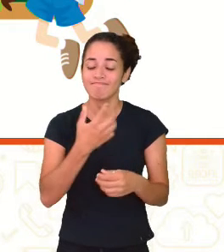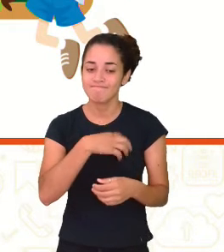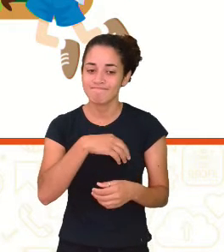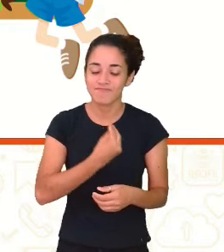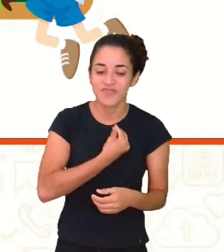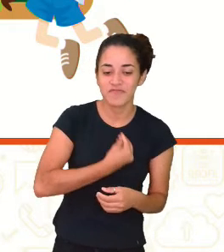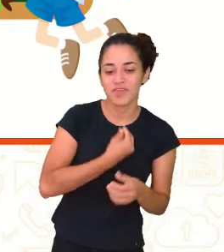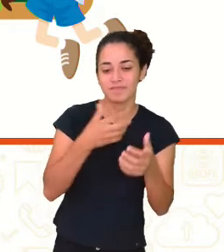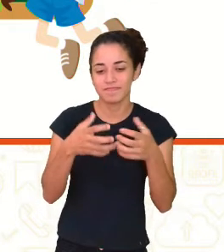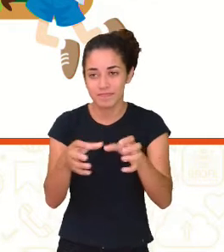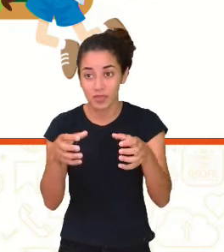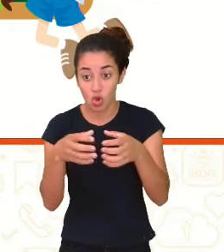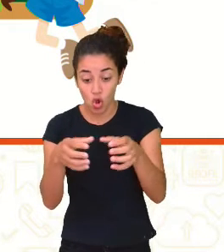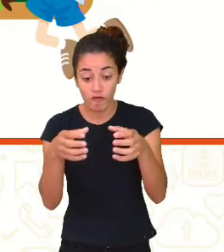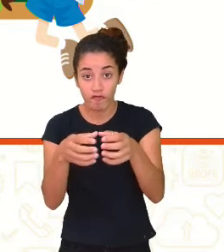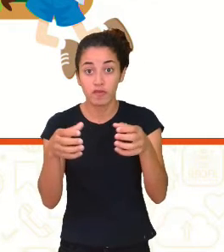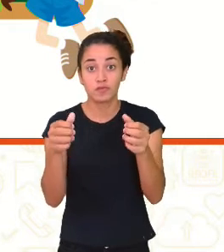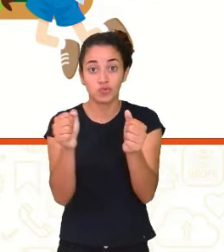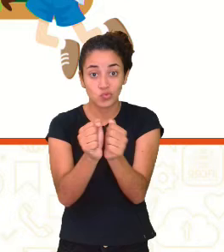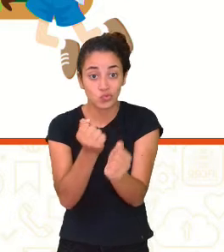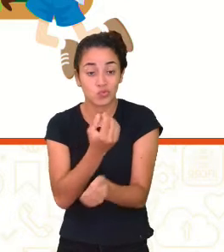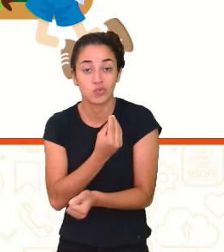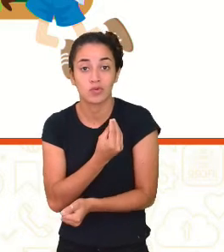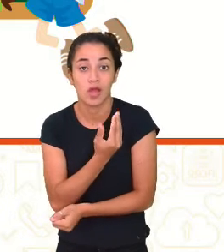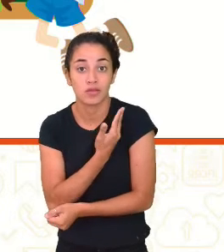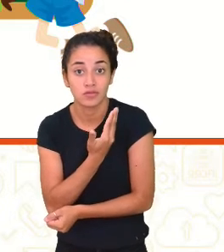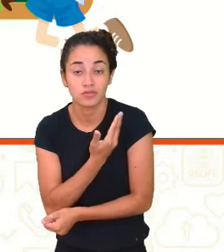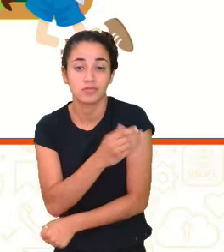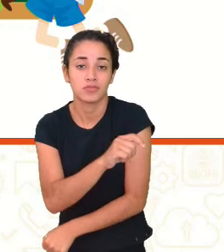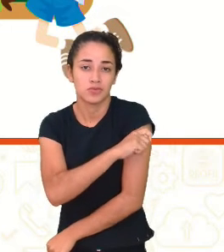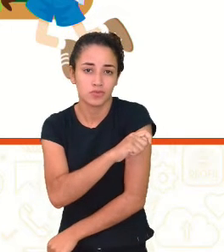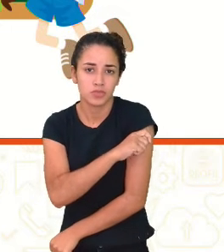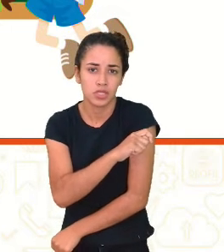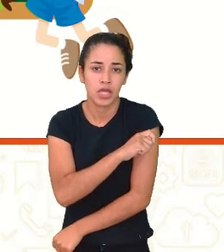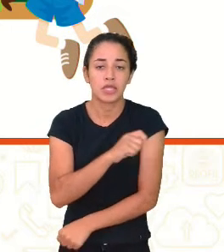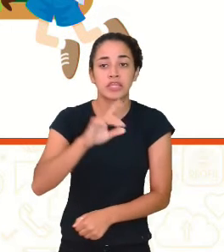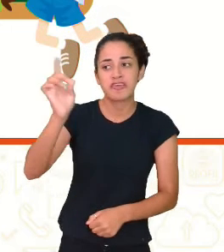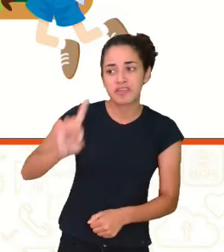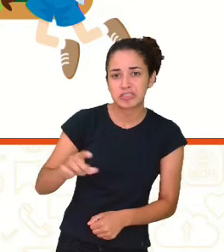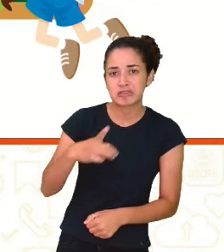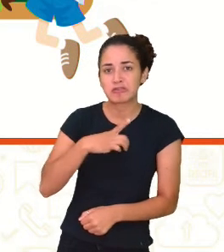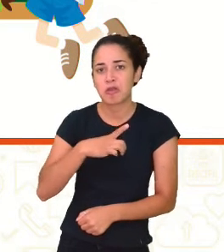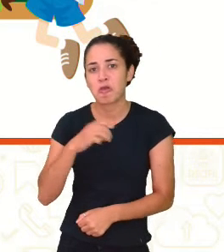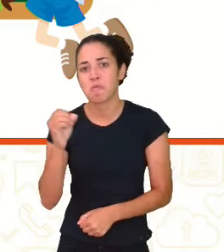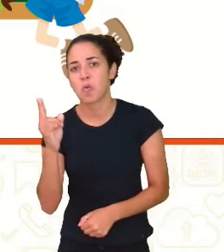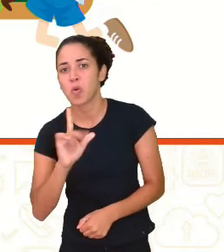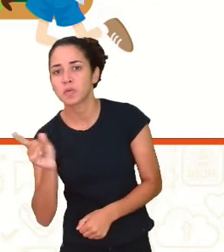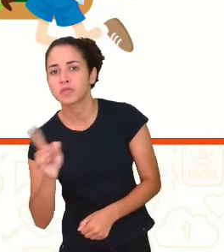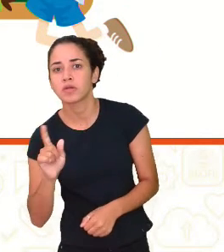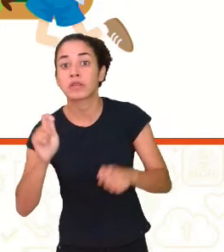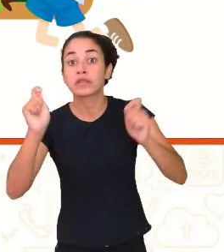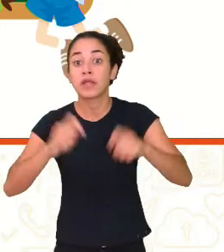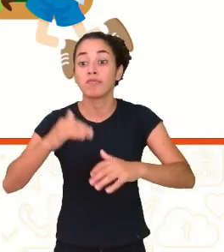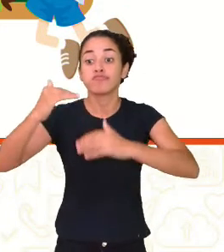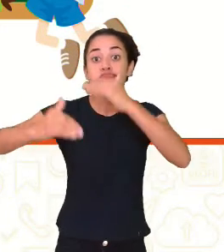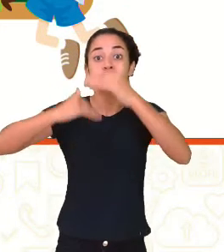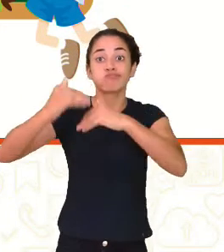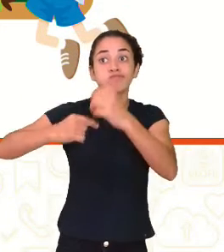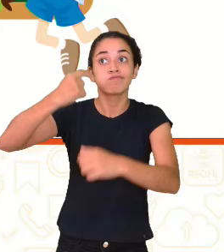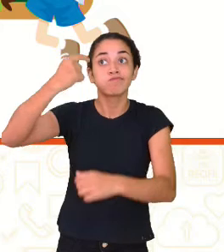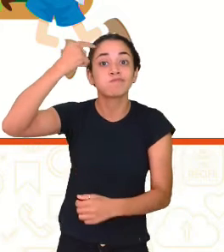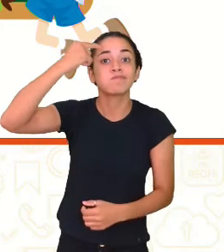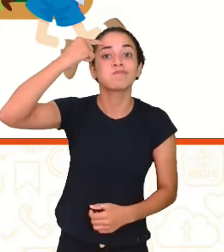vivência. Convívio entre estudantes com e sem deficiência favorece o desenvolvimento intelectual